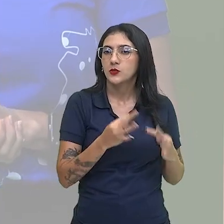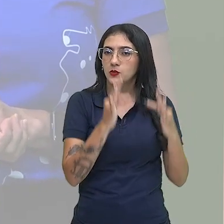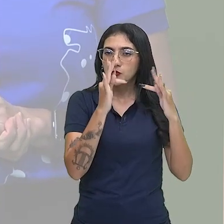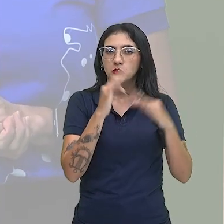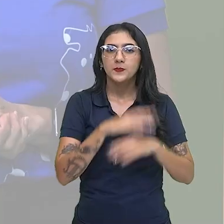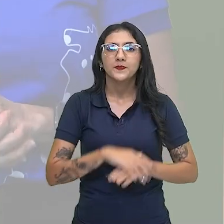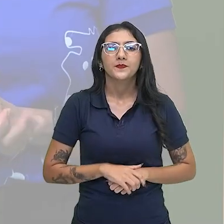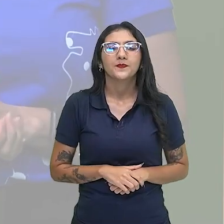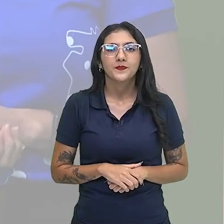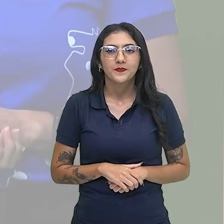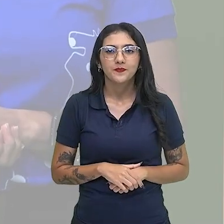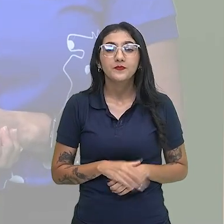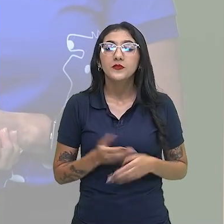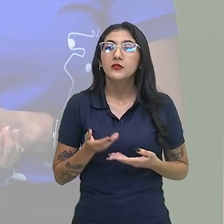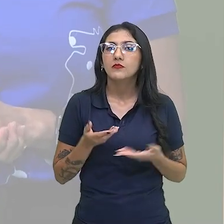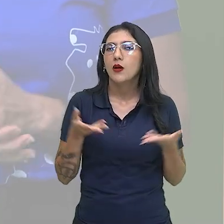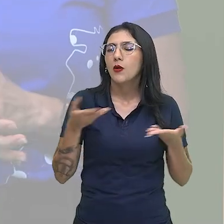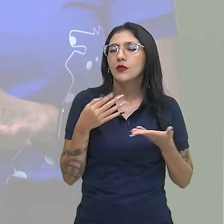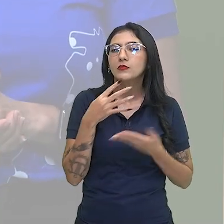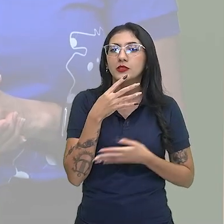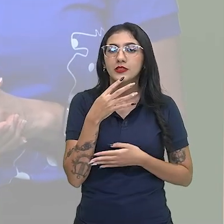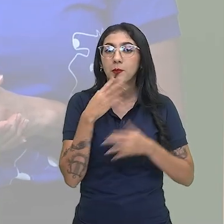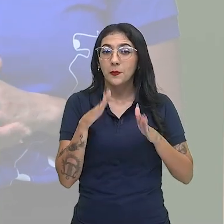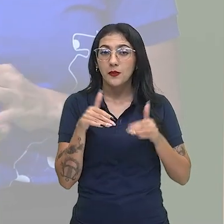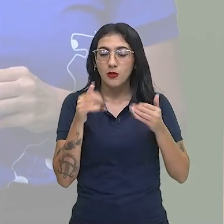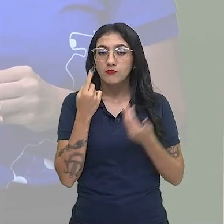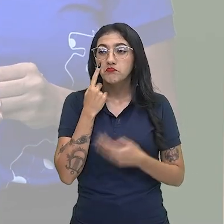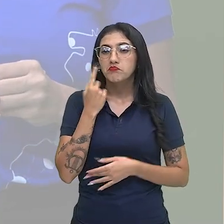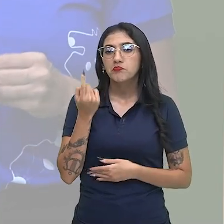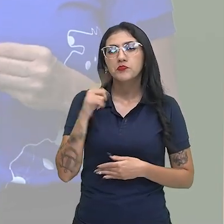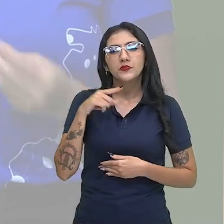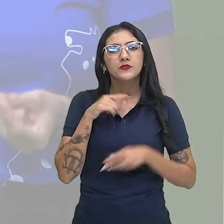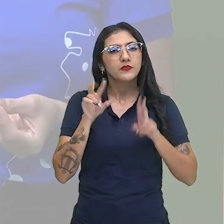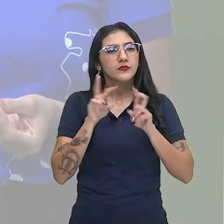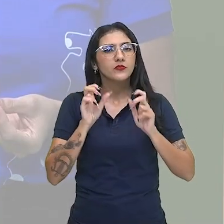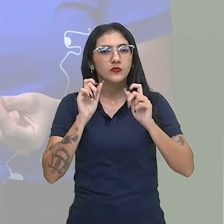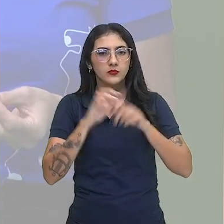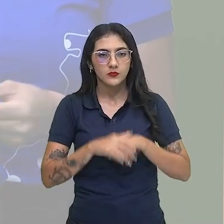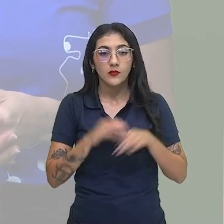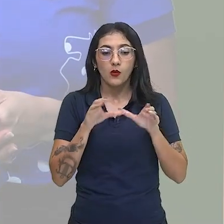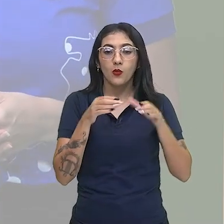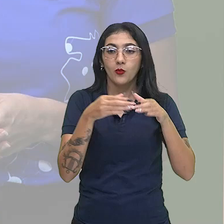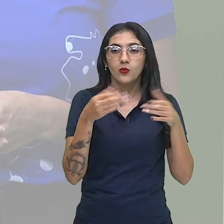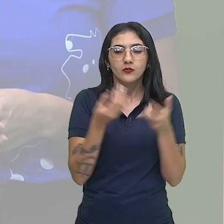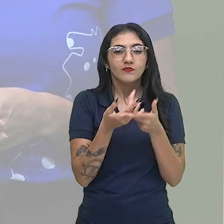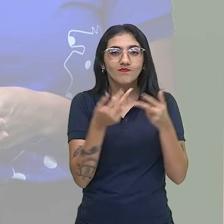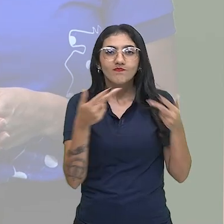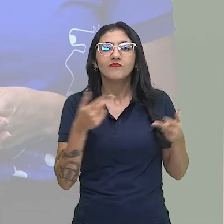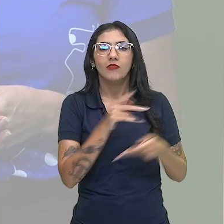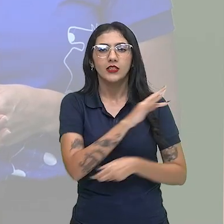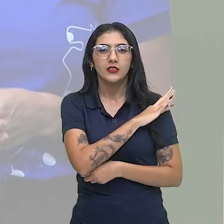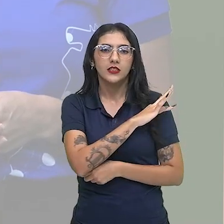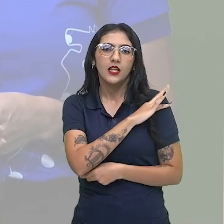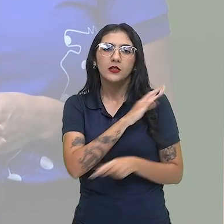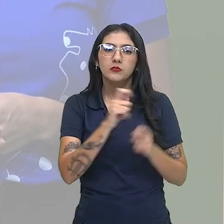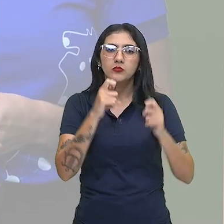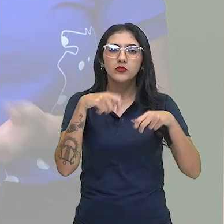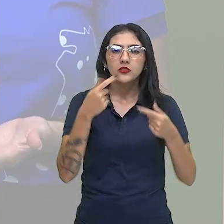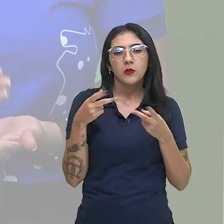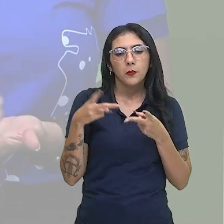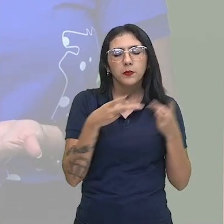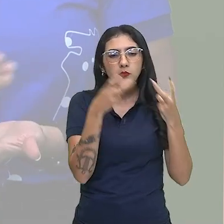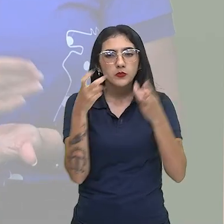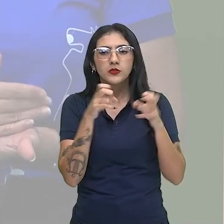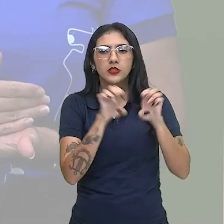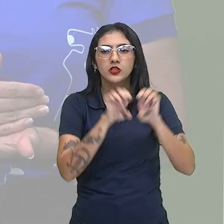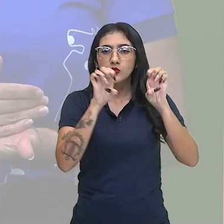um pouco mais sobre essa microscopia. A microscopia, ela representa um conjunto de técnicas que permite a observação